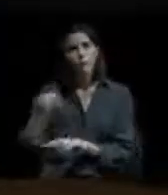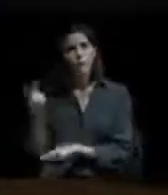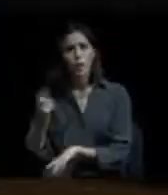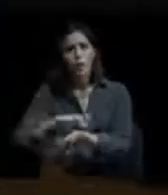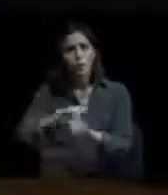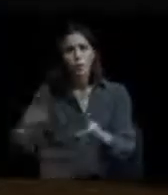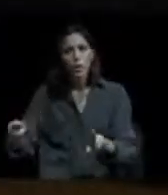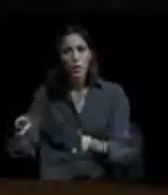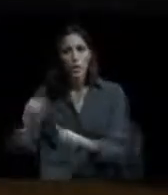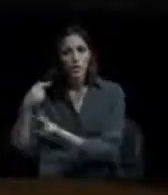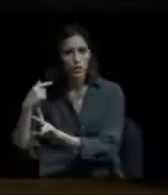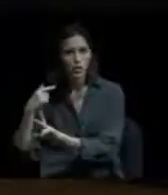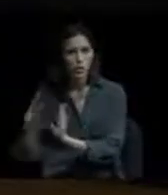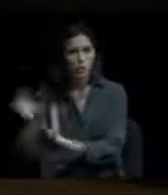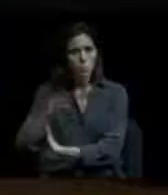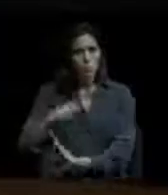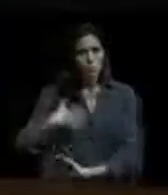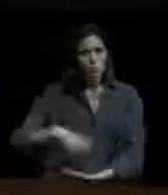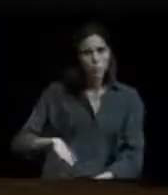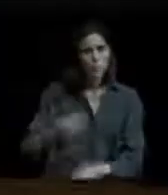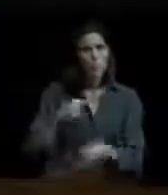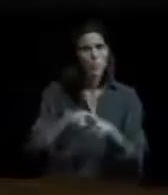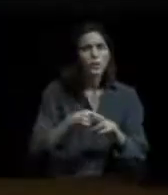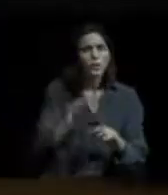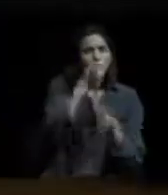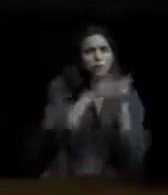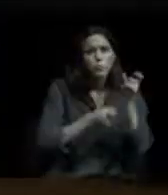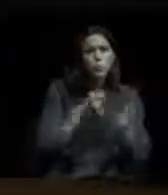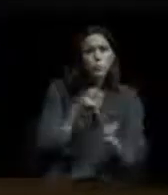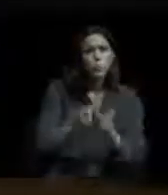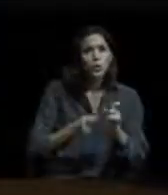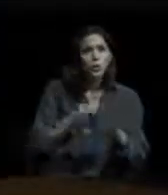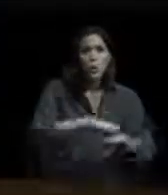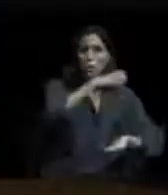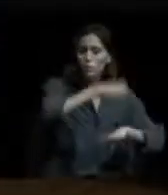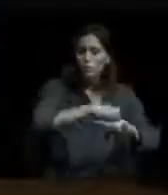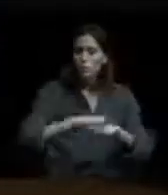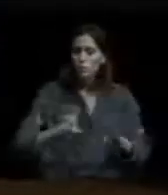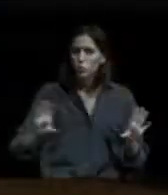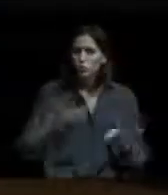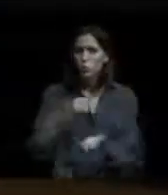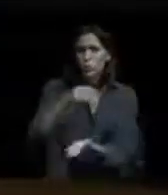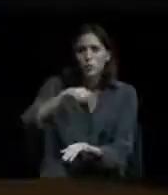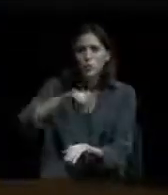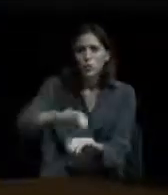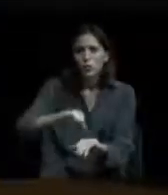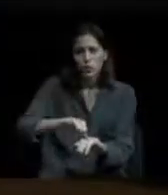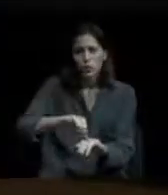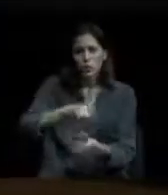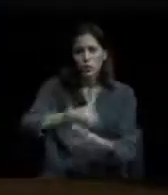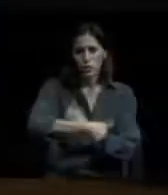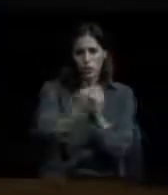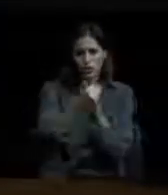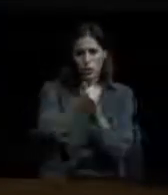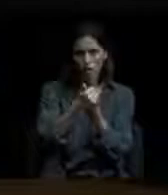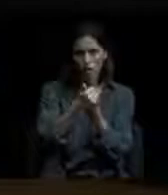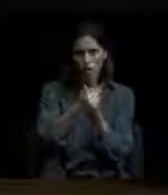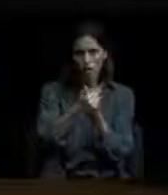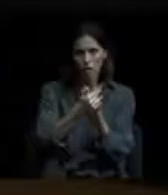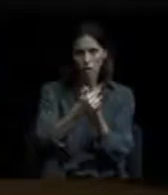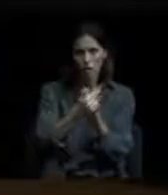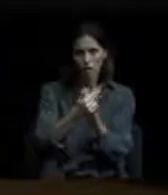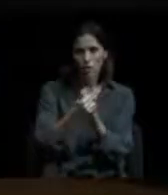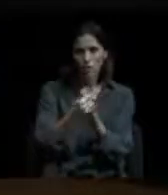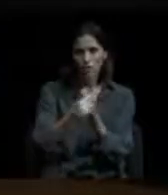existentes? Qual a razão para a anulação da classificação de interesse público para um diverso conjunto de edifícios do centro da cidade, com óbvio interesse